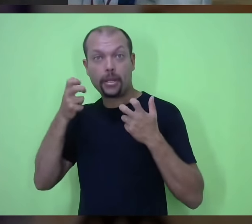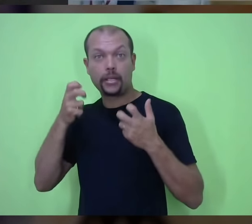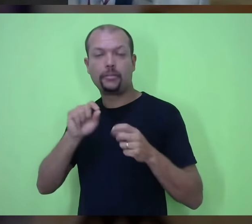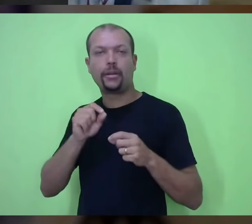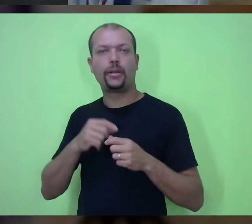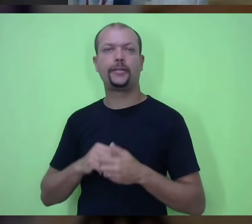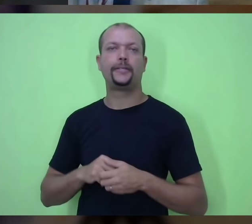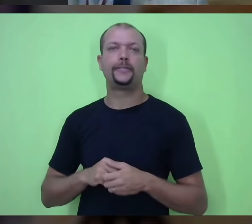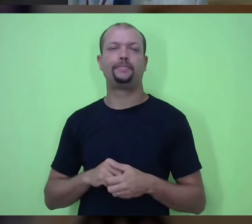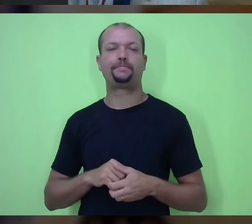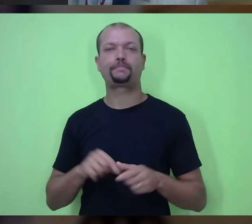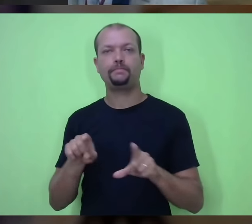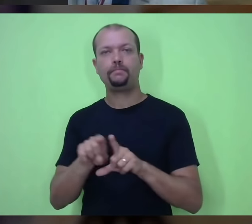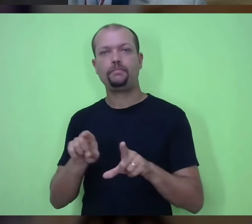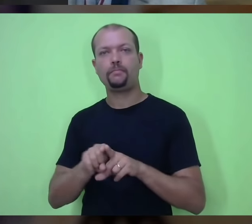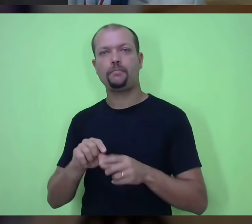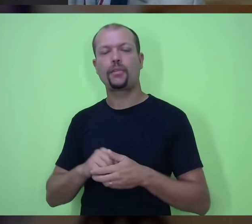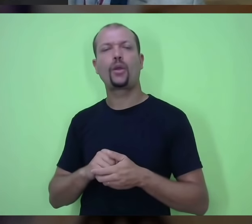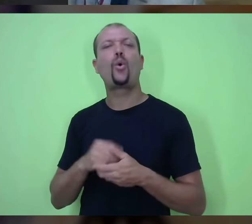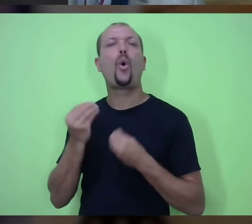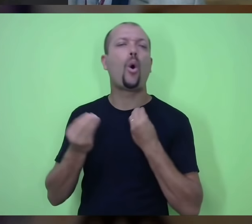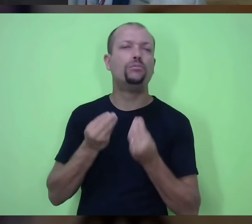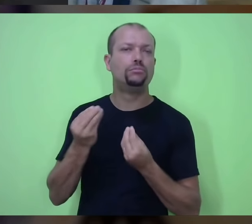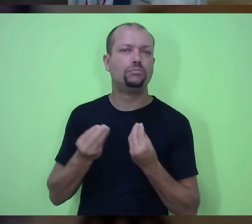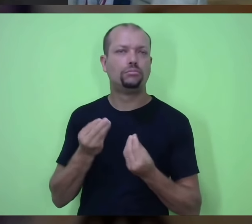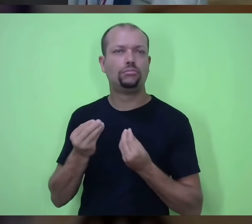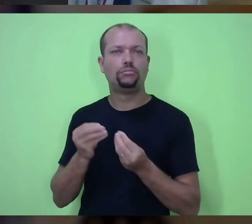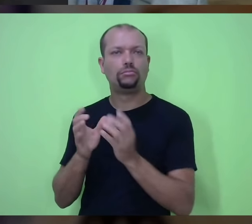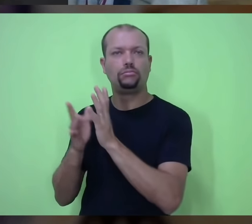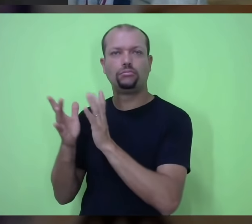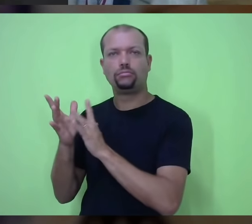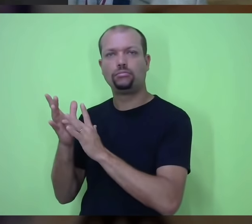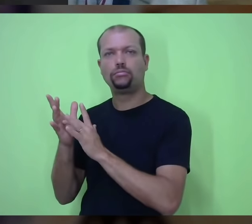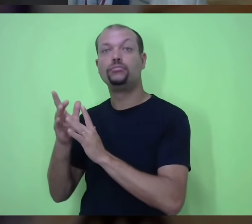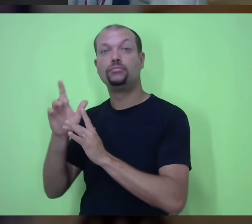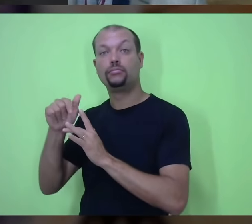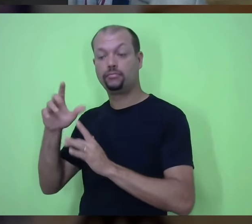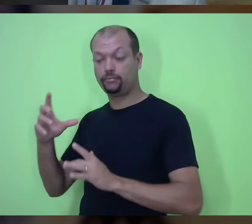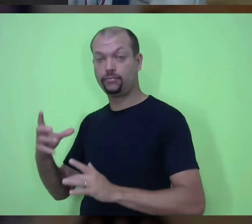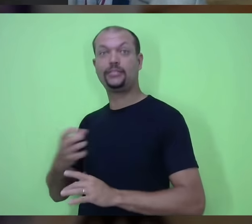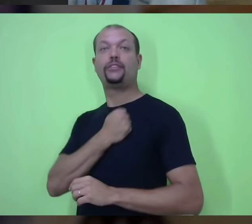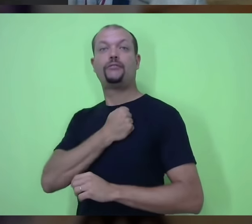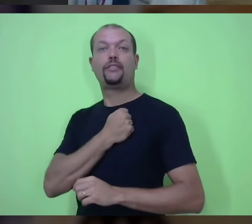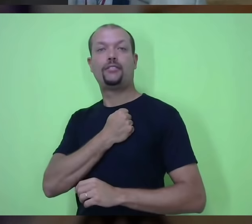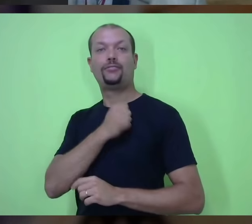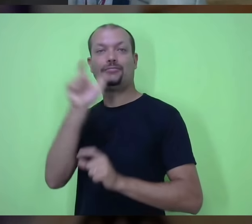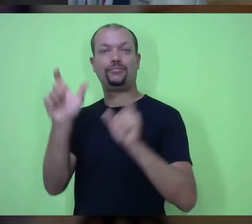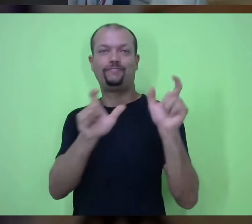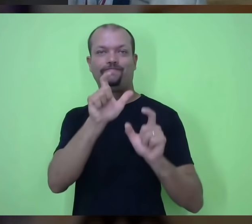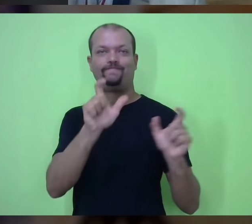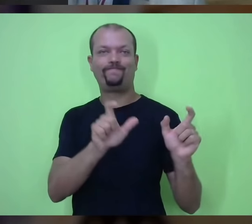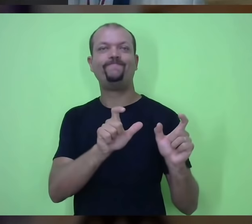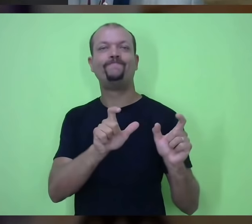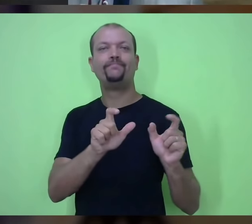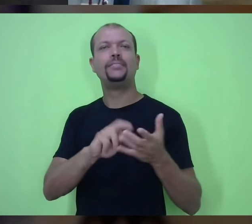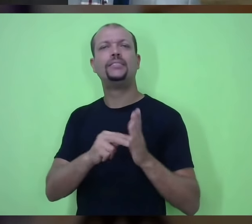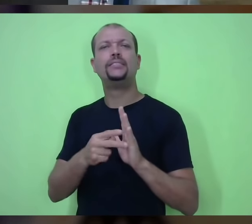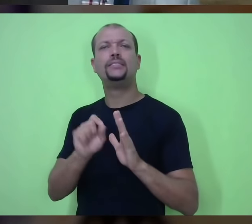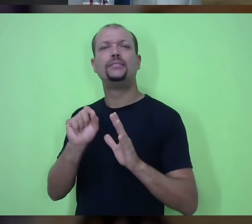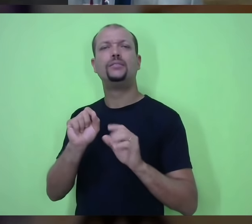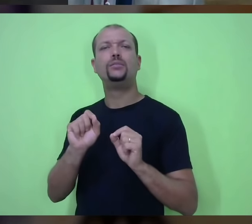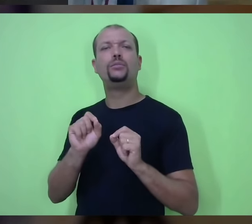E vamos dizer assim, a possibilidade de Cristo se tornar o resgatador é